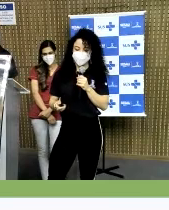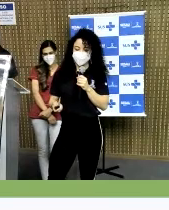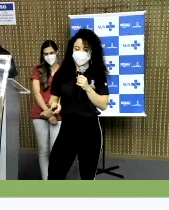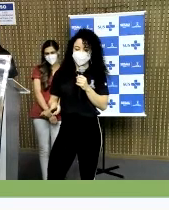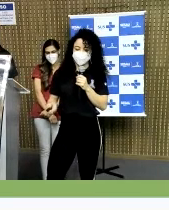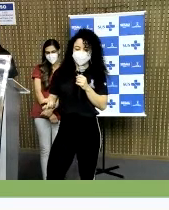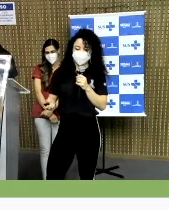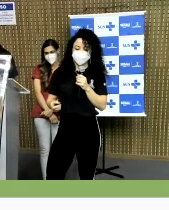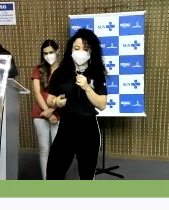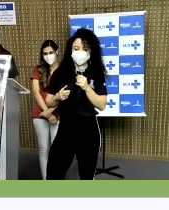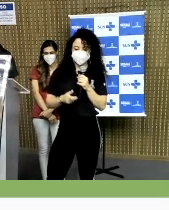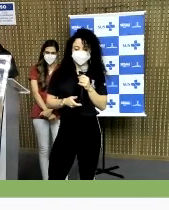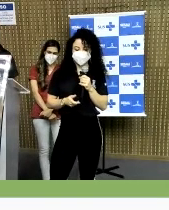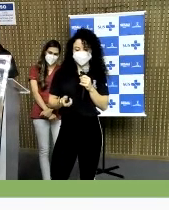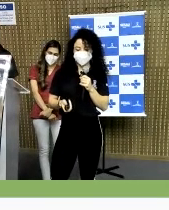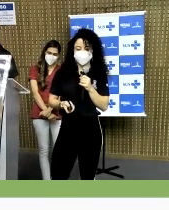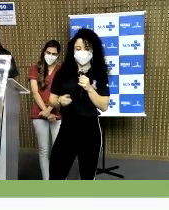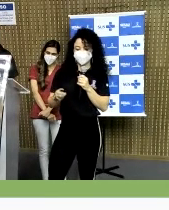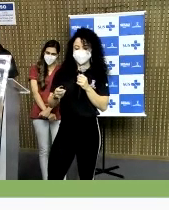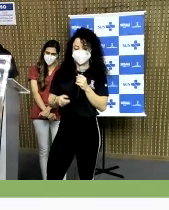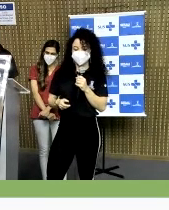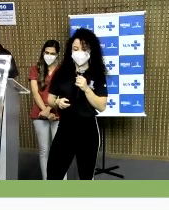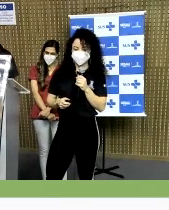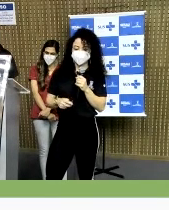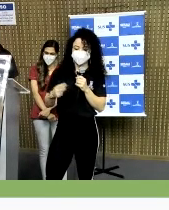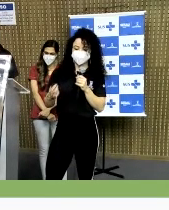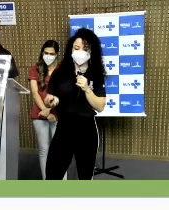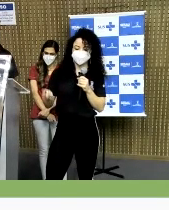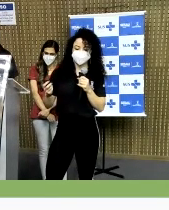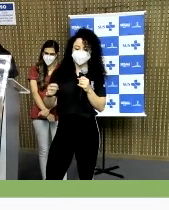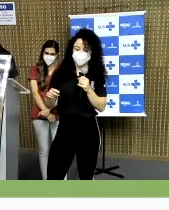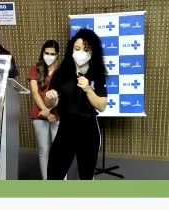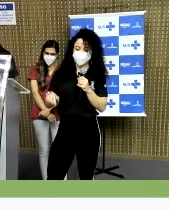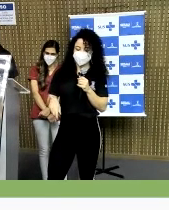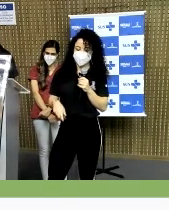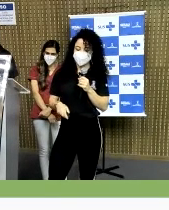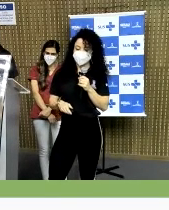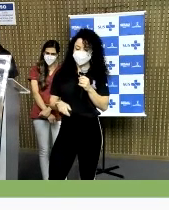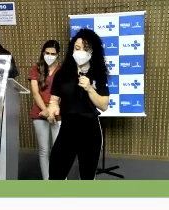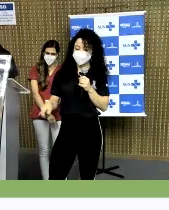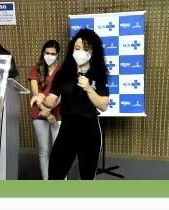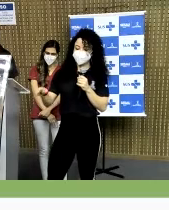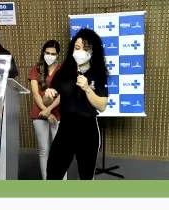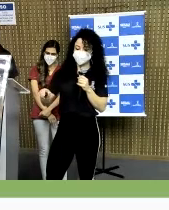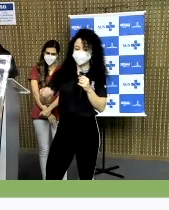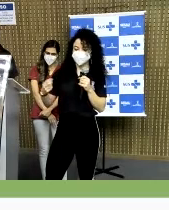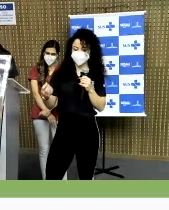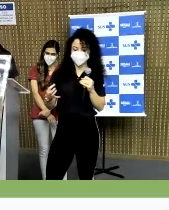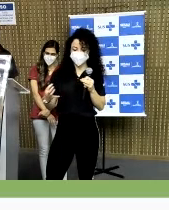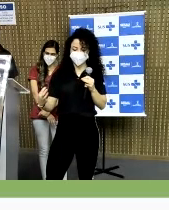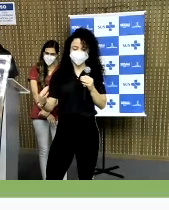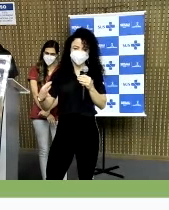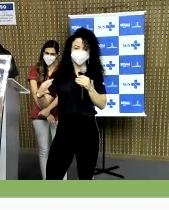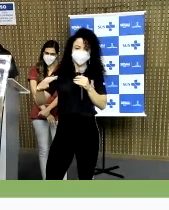HIV, tá? Então, em 2020, a gente acompanhou 2 pessoas e em 2021, 10. Em relação ao número de pessoas